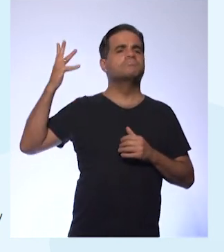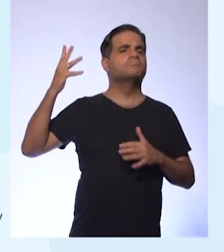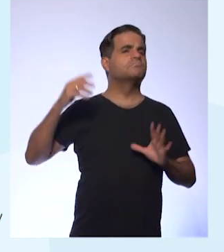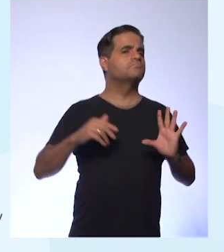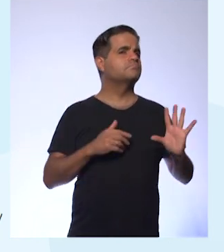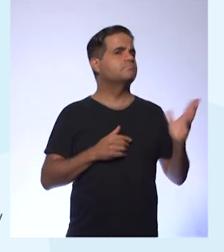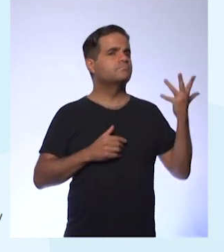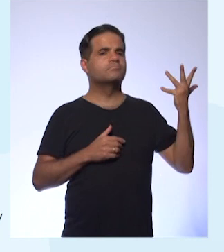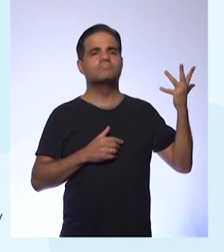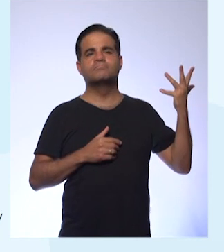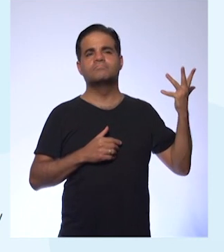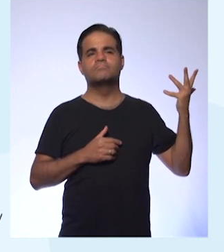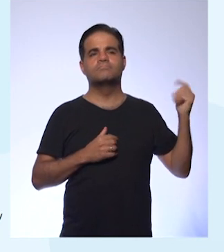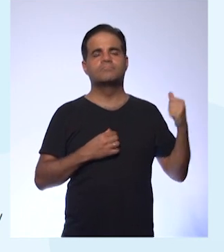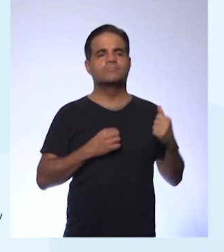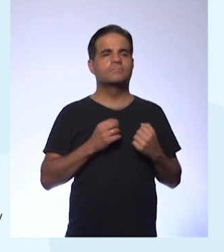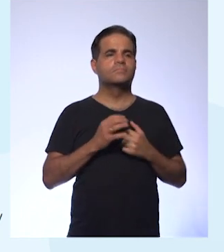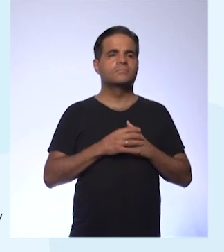Circunstâncias.